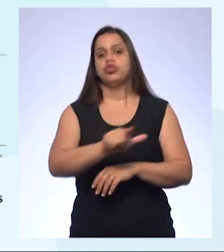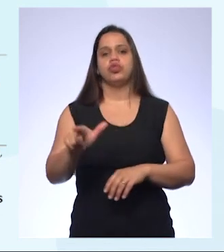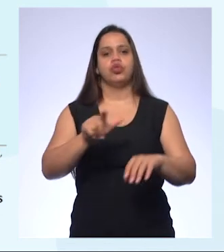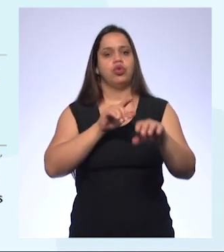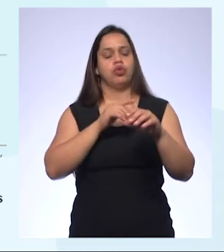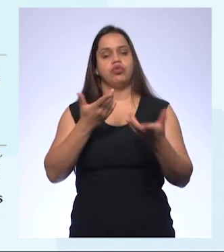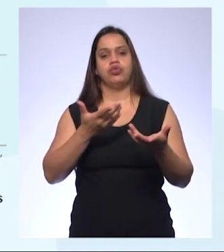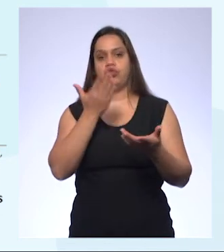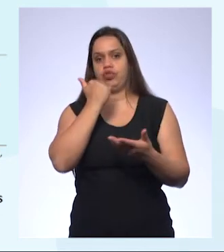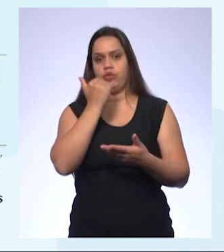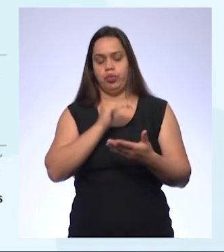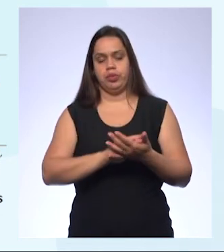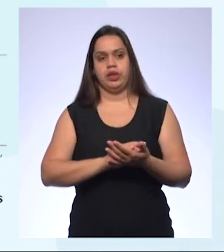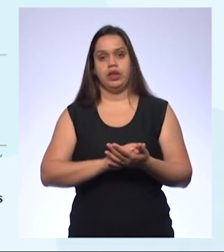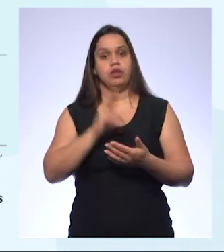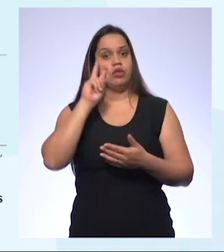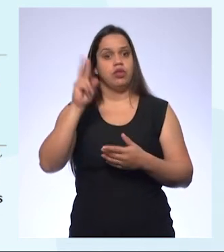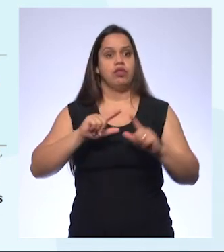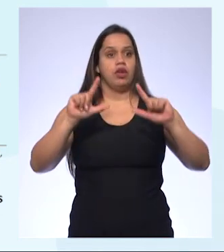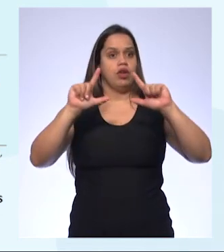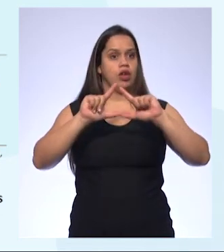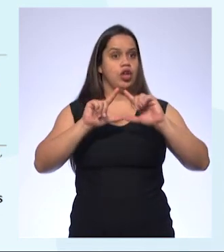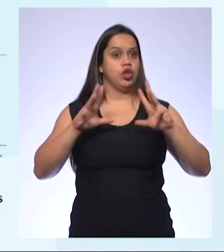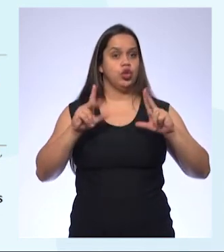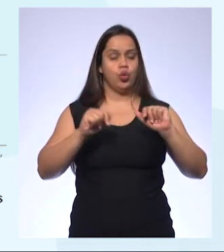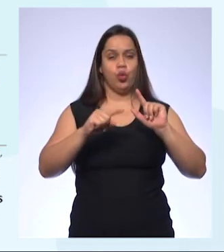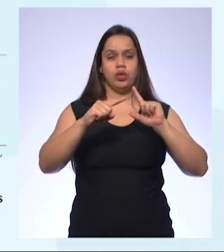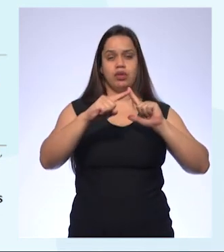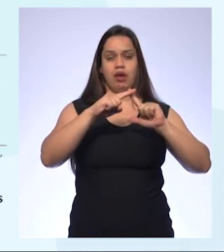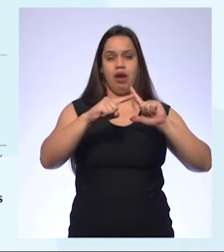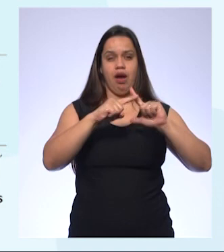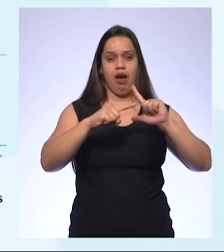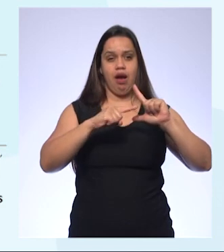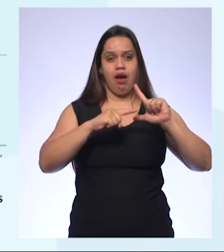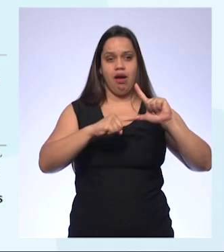terem a ideia, né? A pirâmide está toda aí, tá bom?